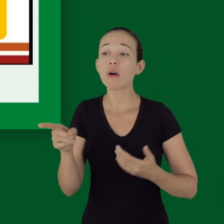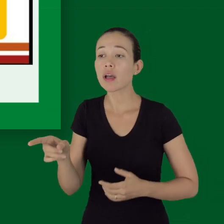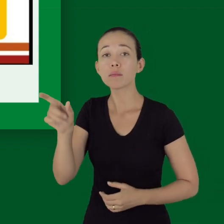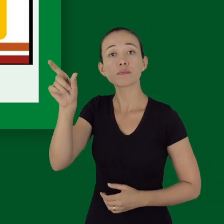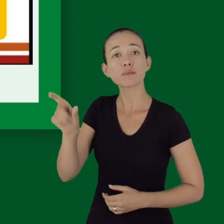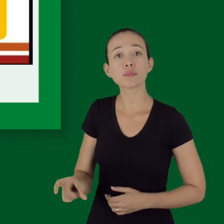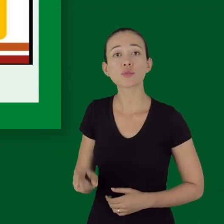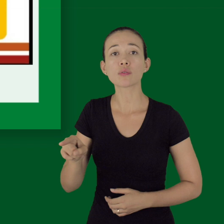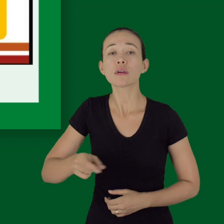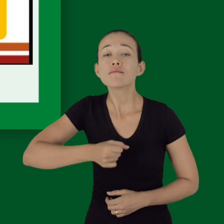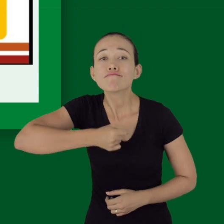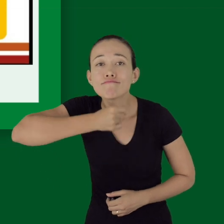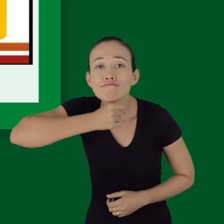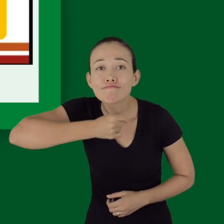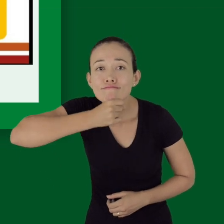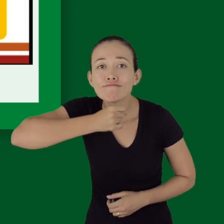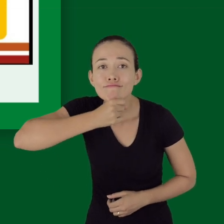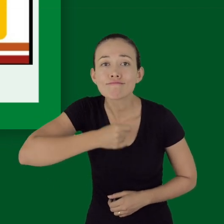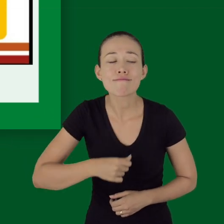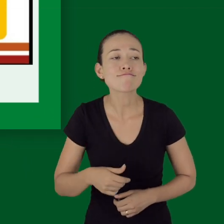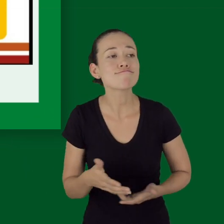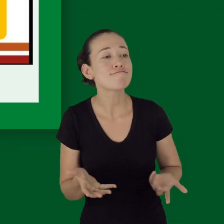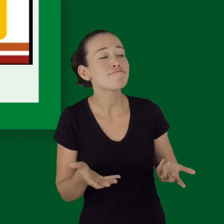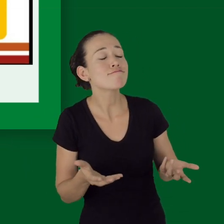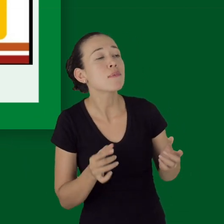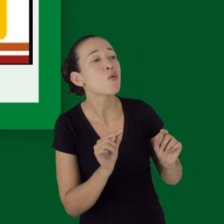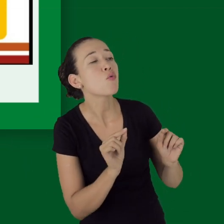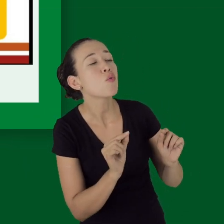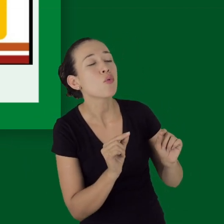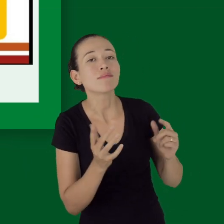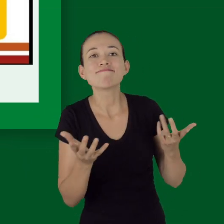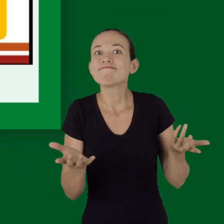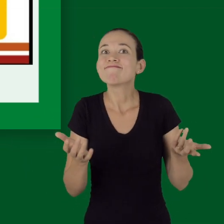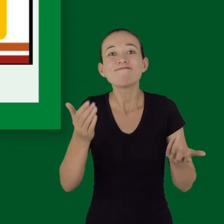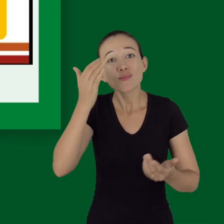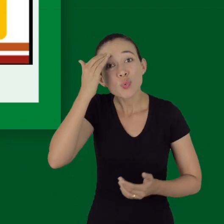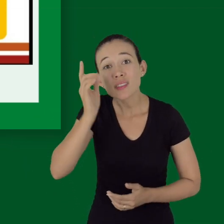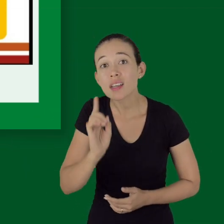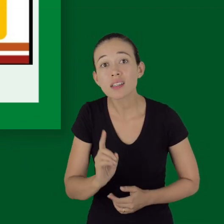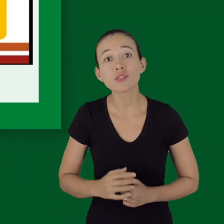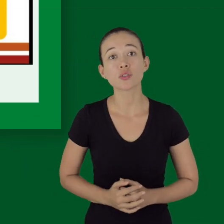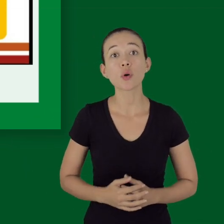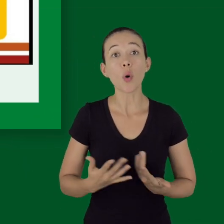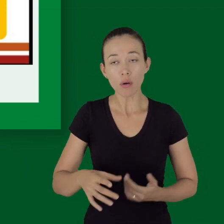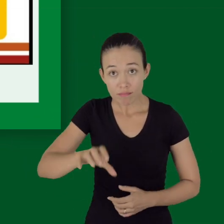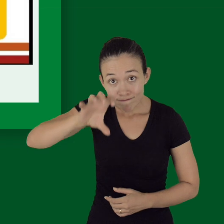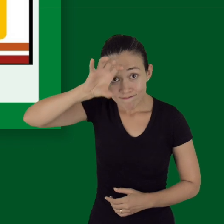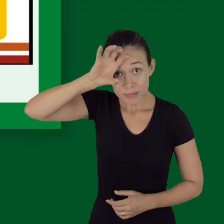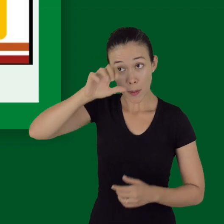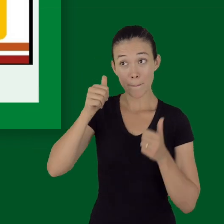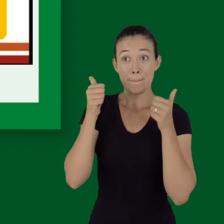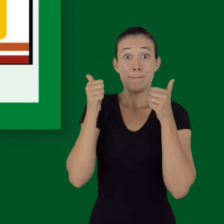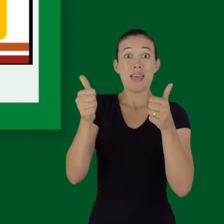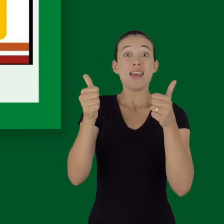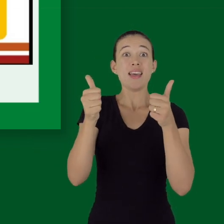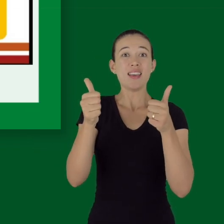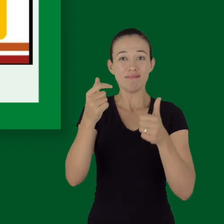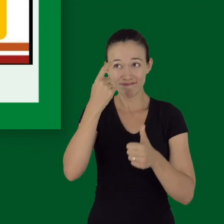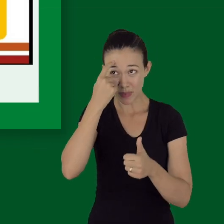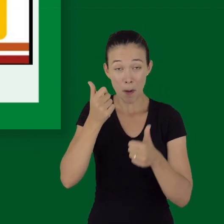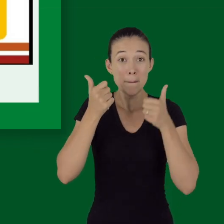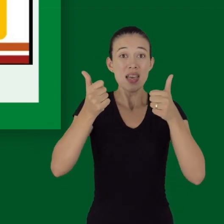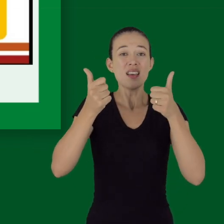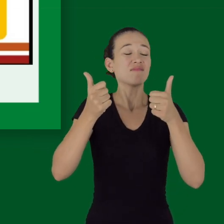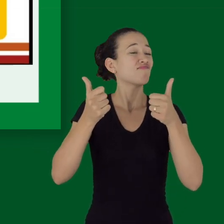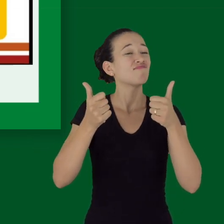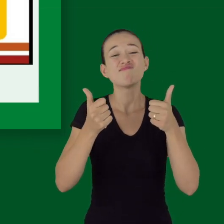até uma doença degenerativa, o paciente né, a um paciente que tem uma dificuldade para articular palavras para conseguir se